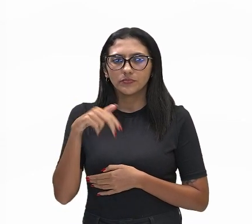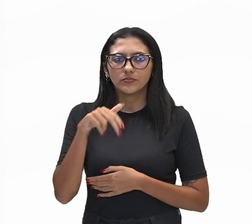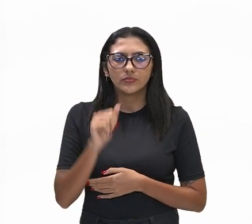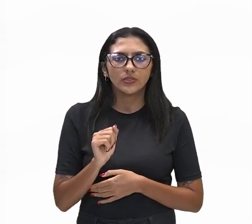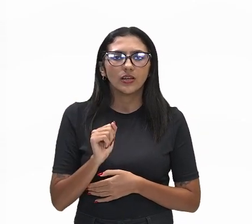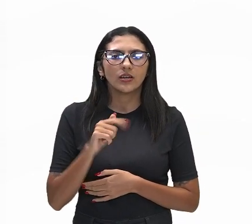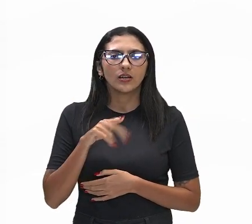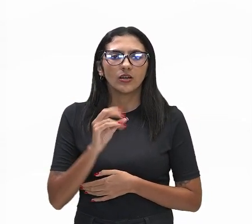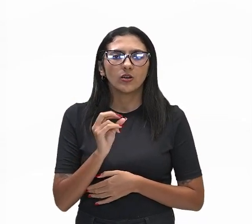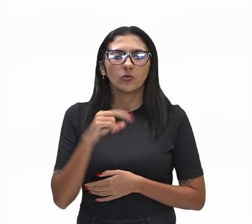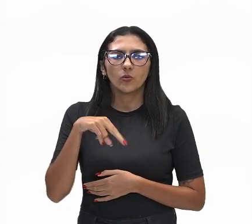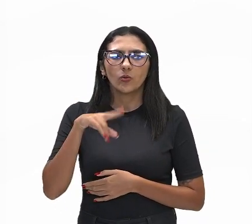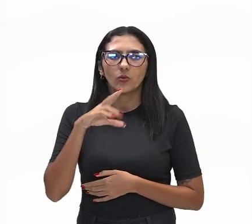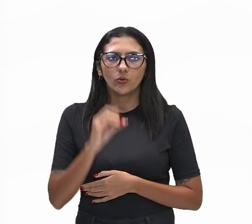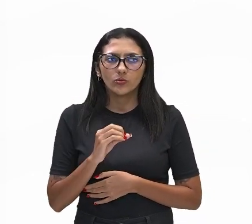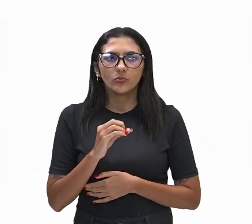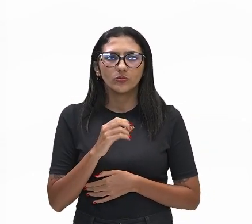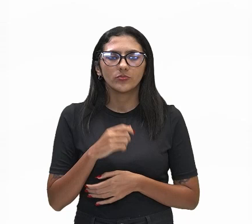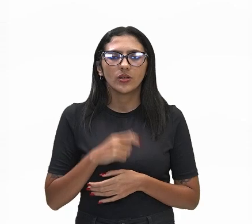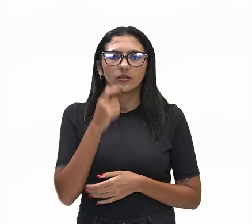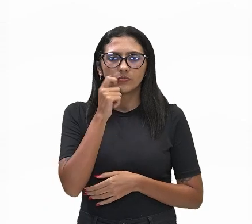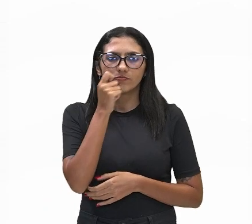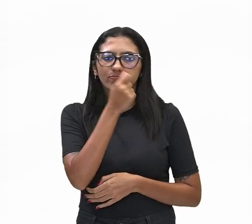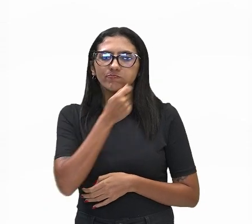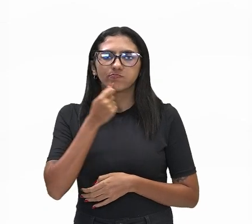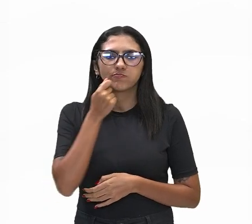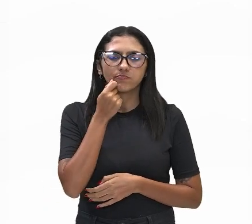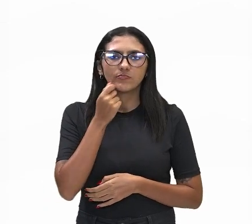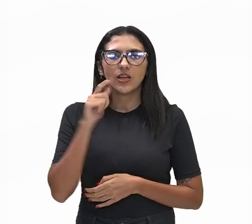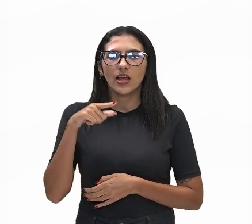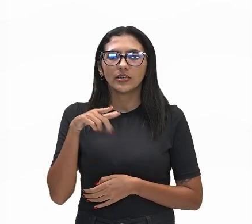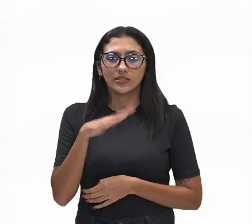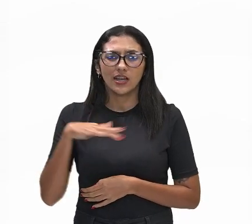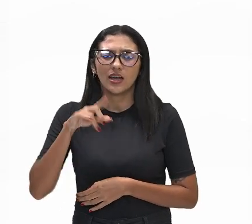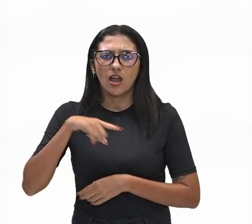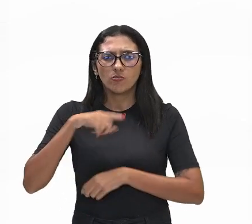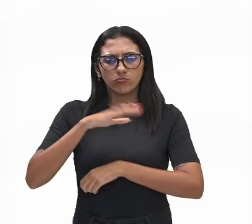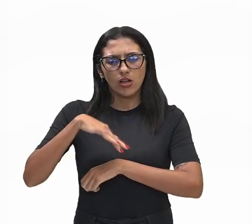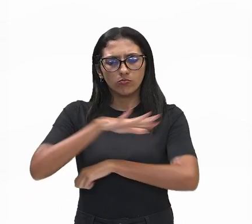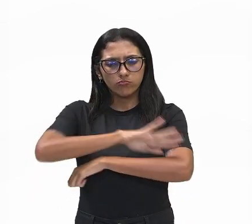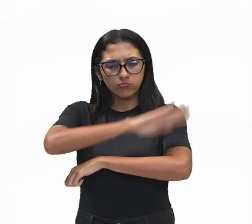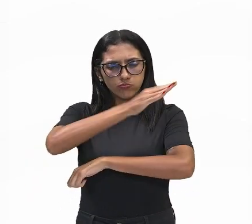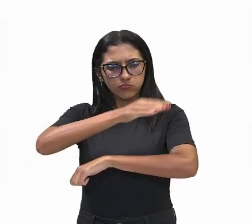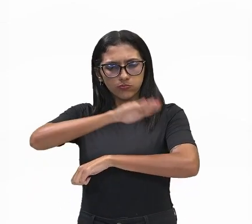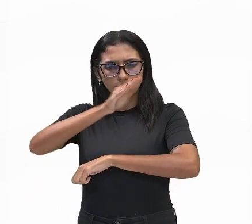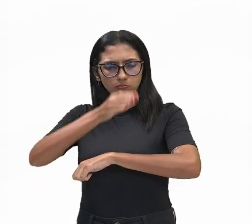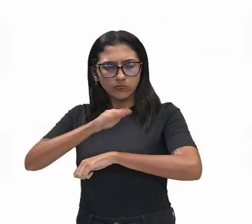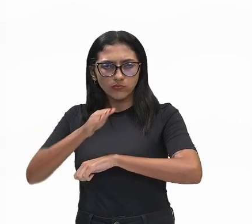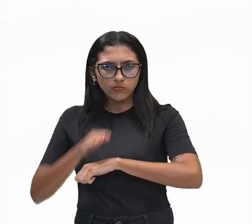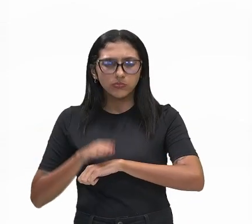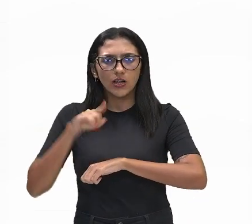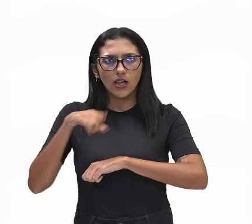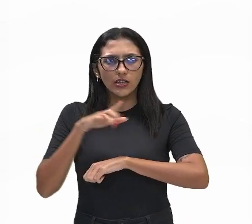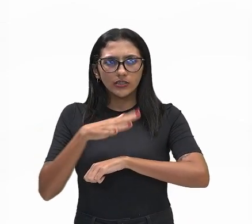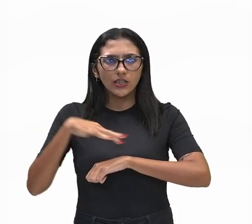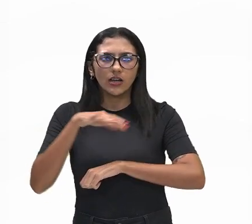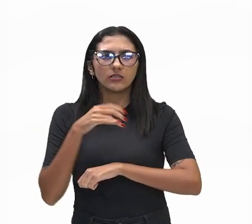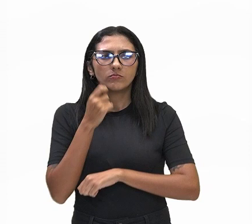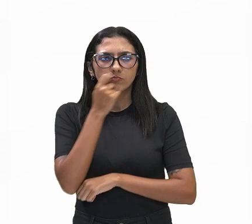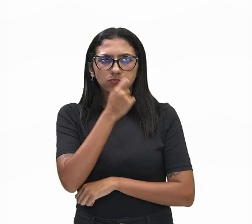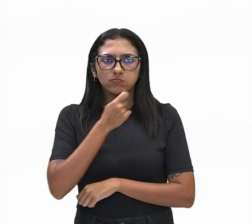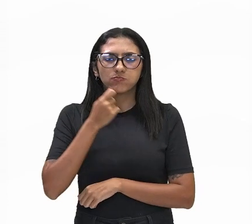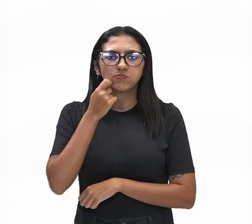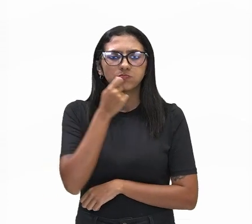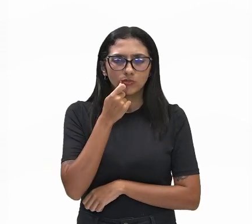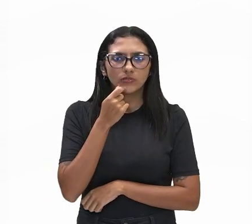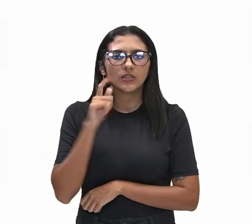do Cáucaso, tá? Essa área, gente, é uma área montanhosa que vai estar situado aí no território de Azerbaijão,